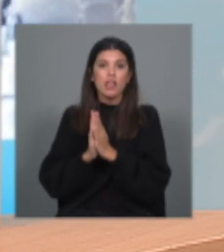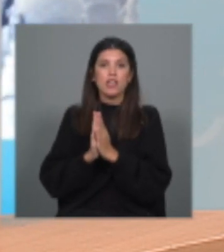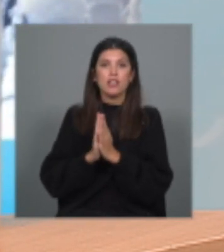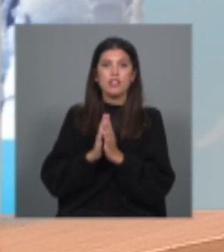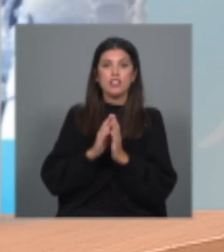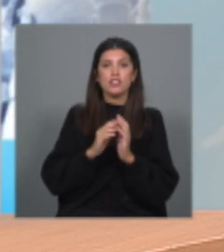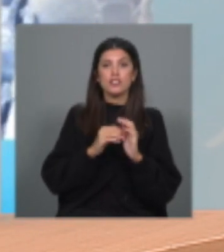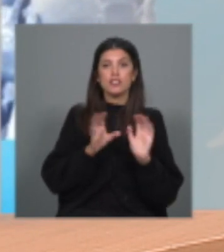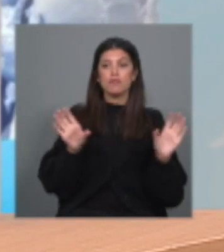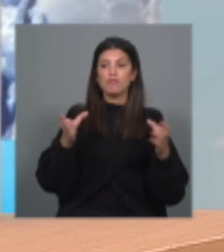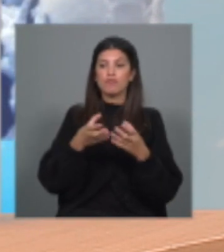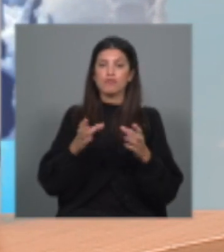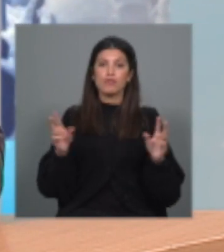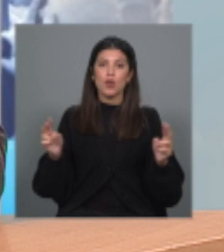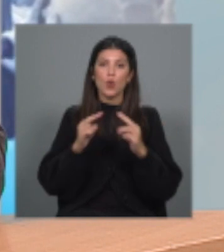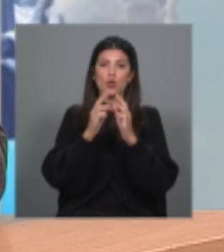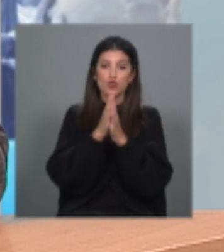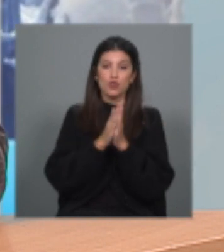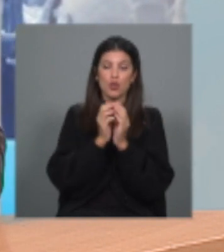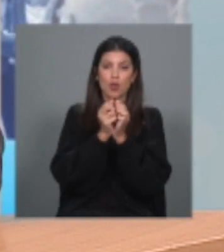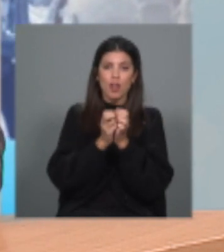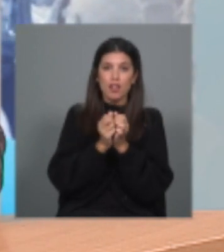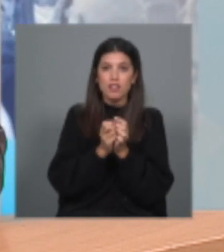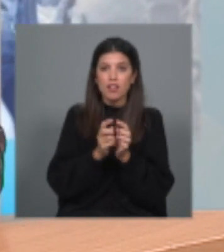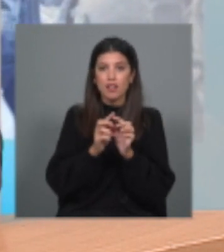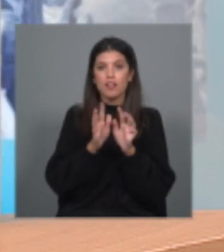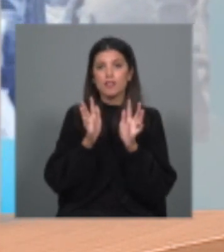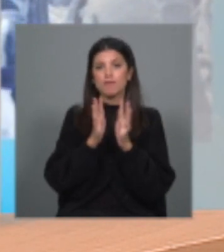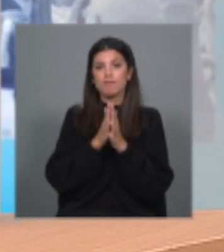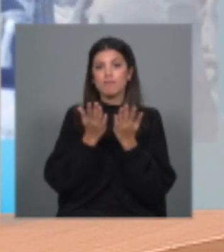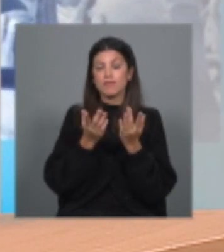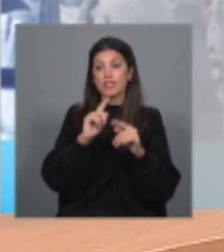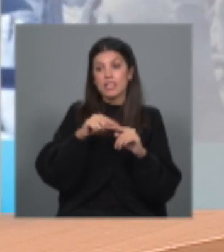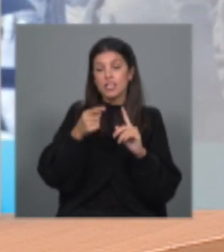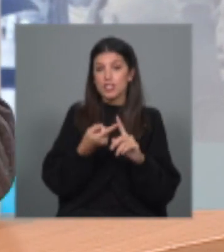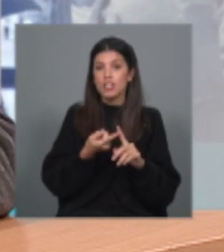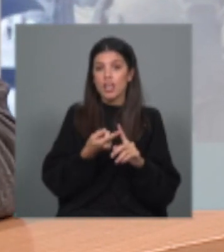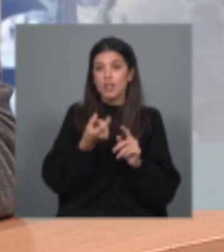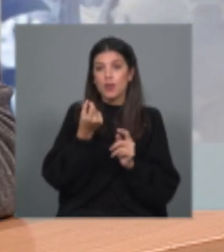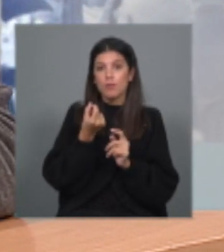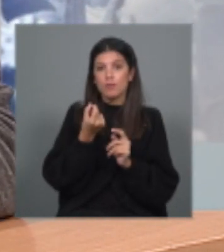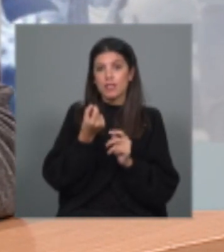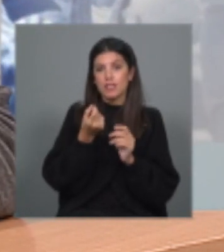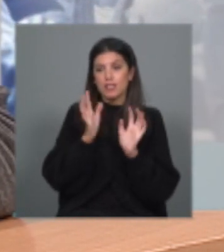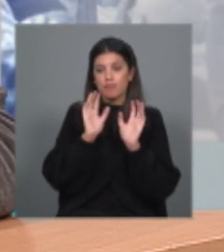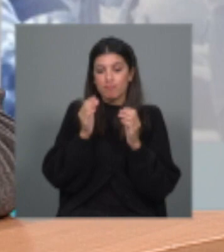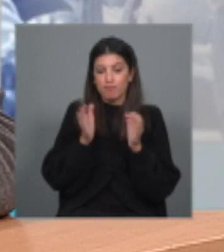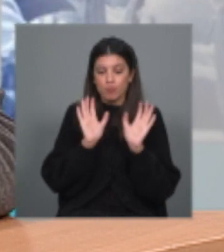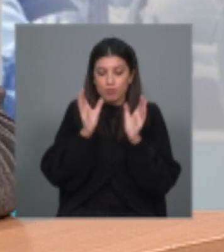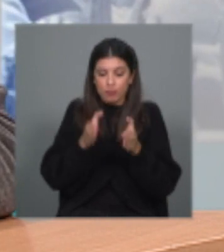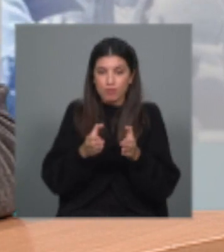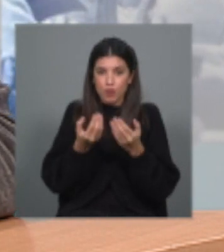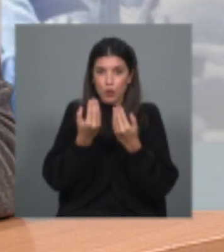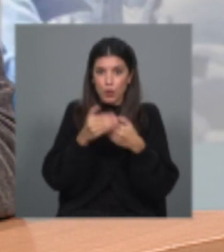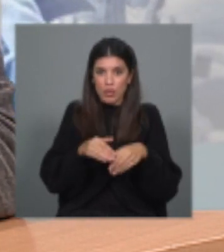de oração, vamos suscitando formas de cuidado pelo seminário. Este ano é mais contido. E serão formas também de fazer